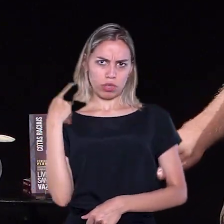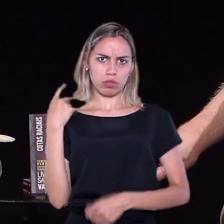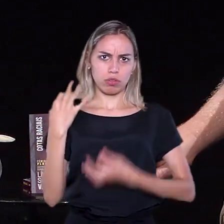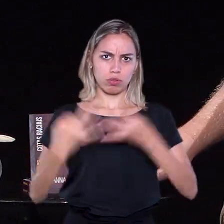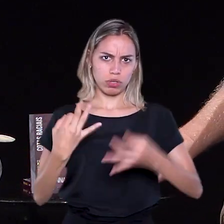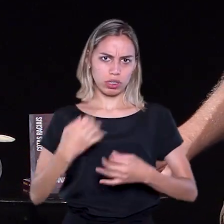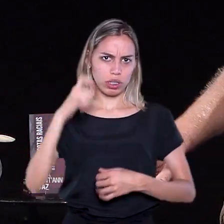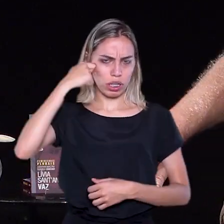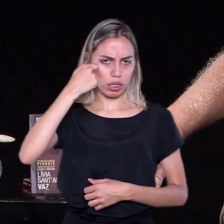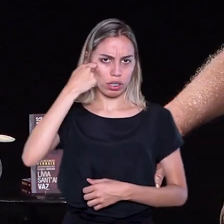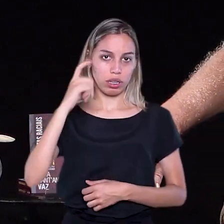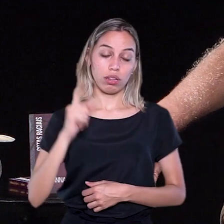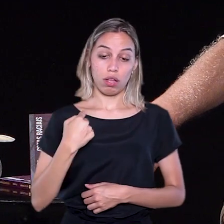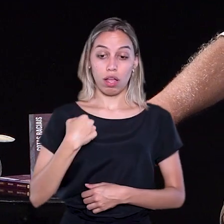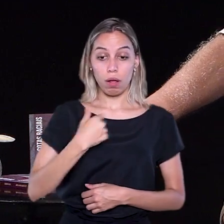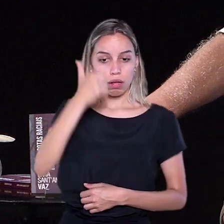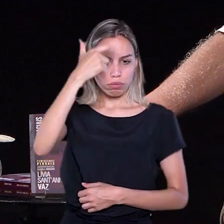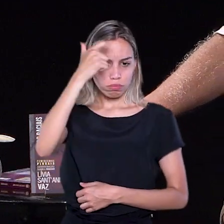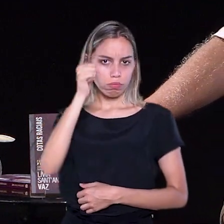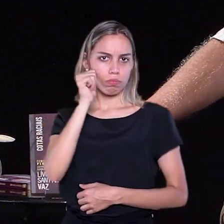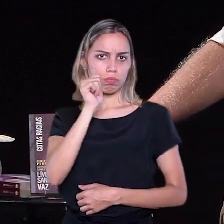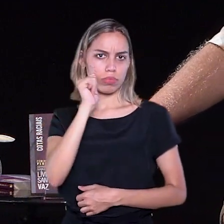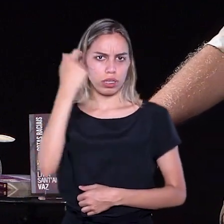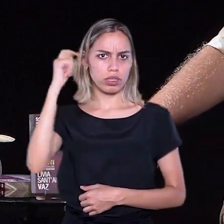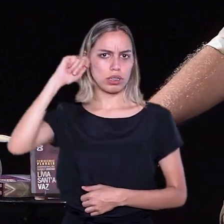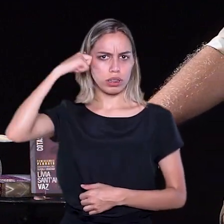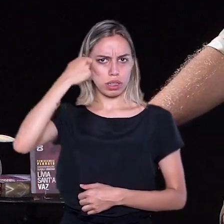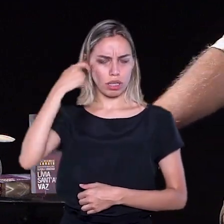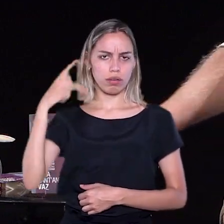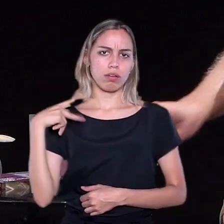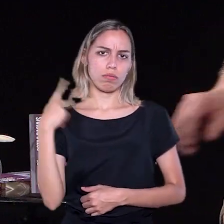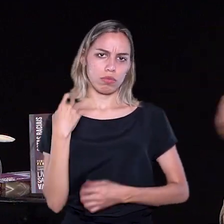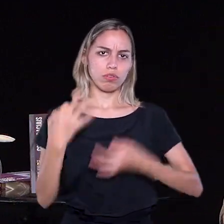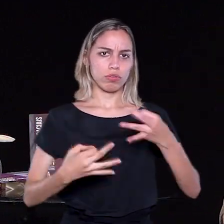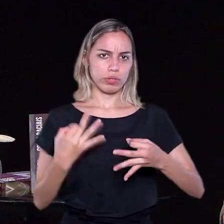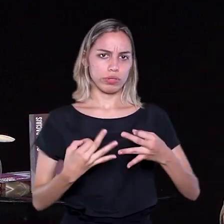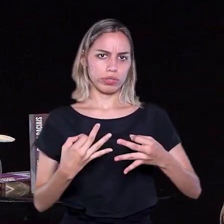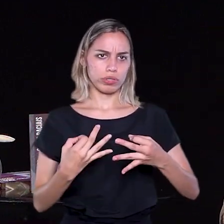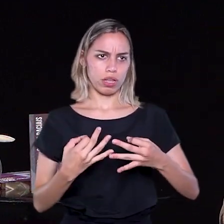Eu sou uma mulher negra promotora de justiça. Porque a promotora de justiça passa,